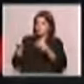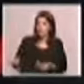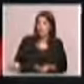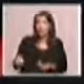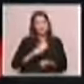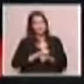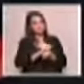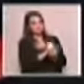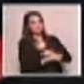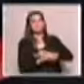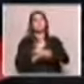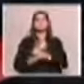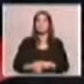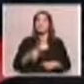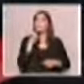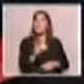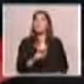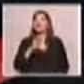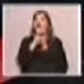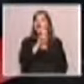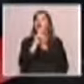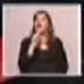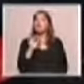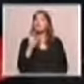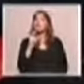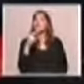palavra da moda, é a refundação. E a associação